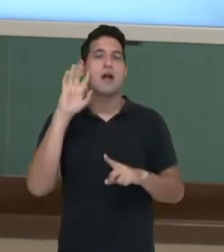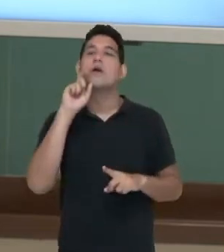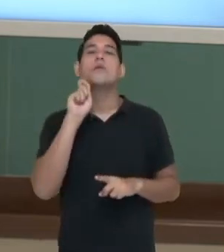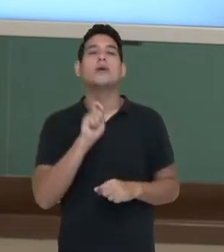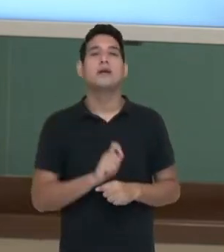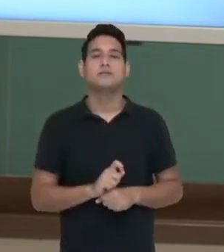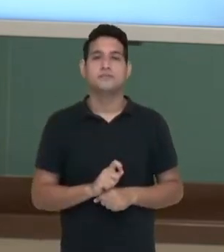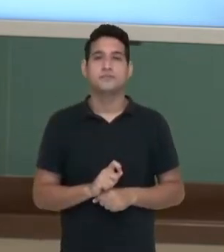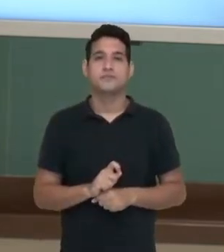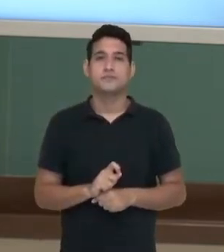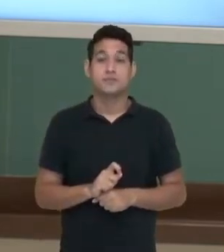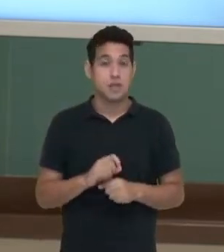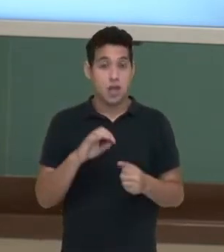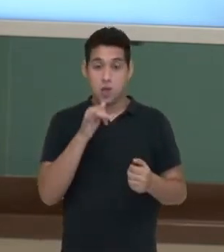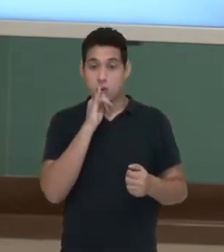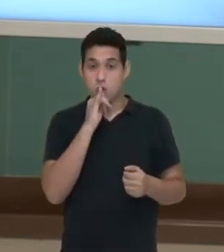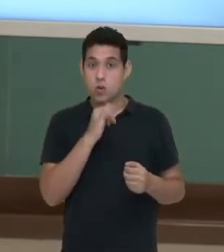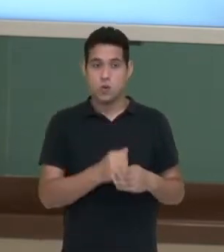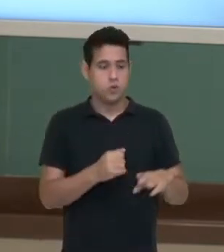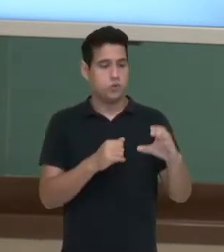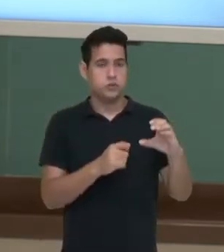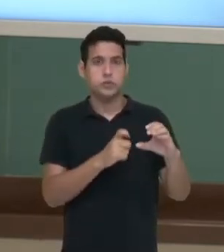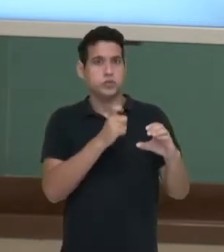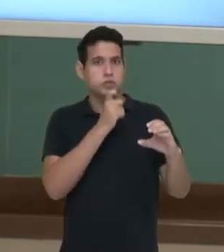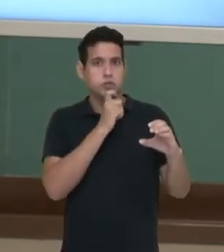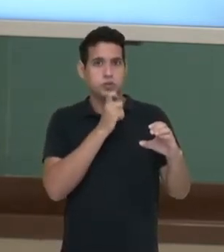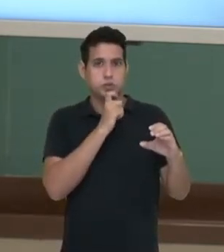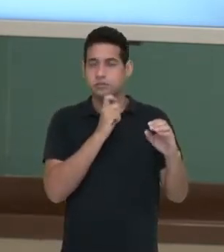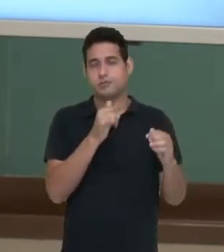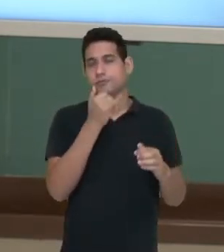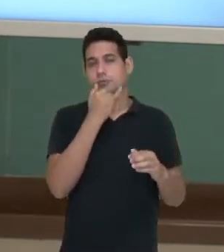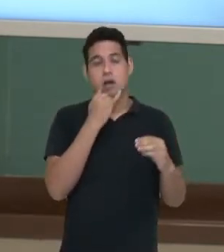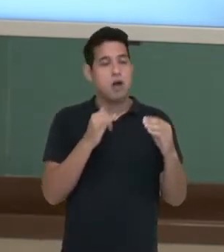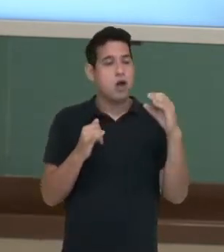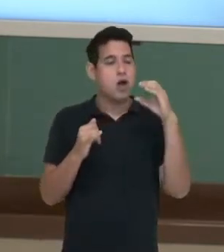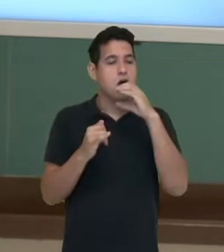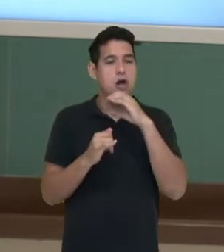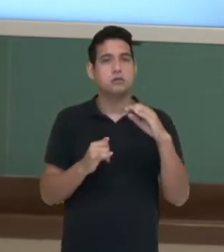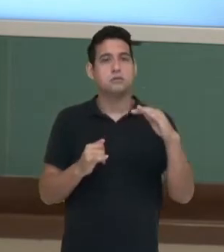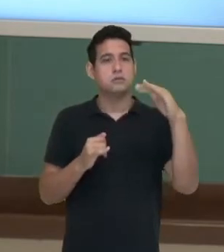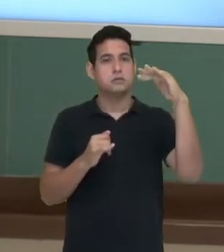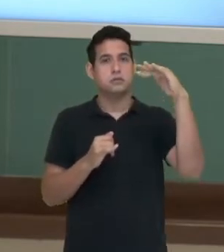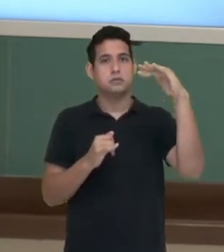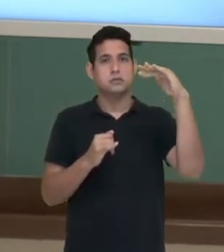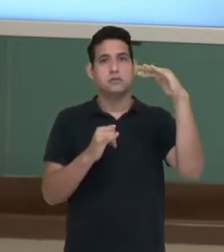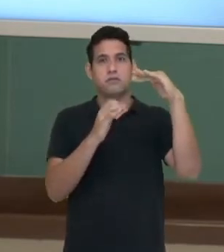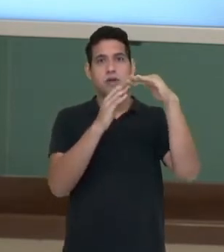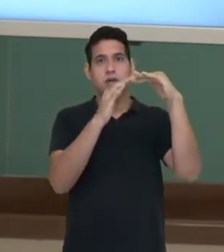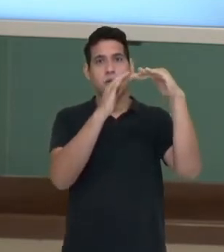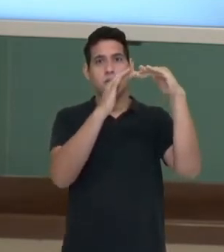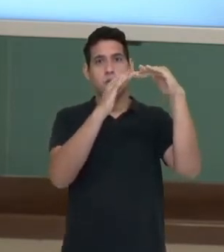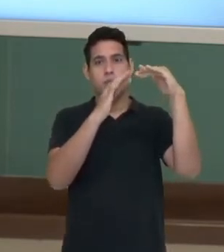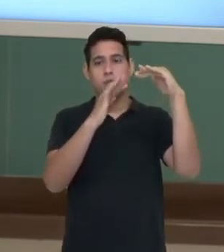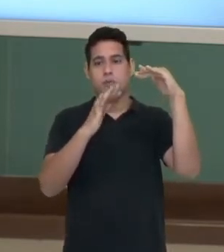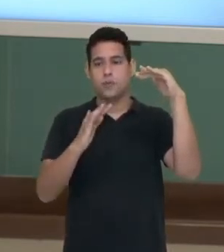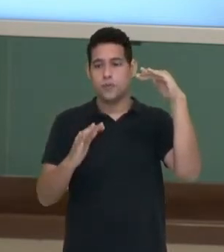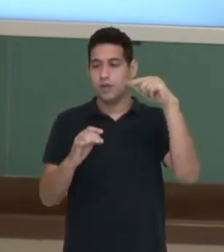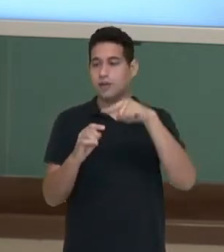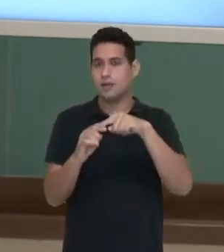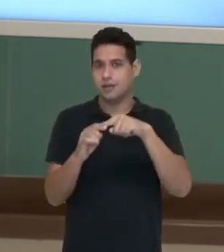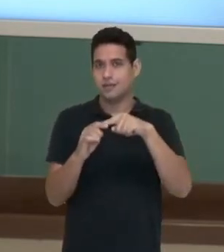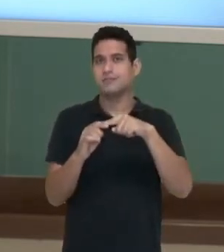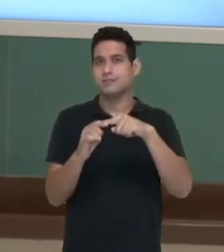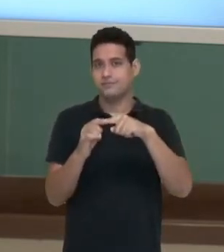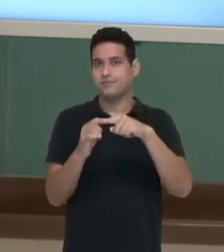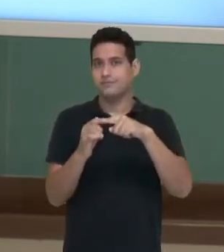acontece é o corpo com maior temperatura que vai ceder calor para aquele que está com